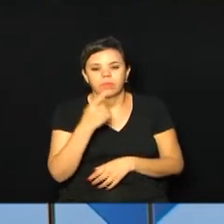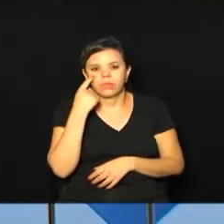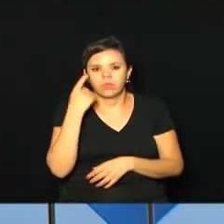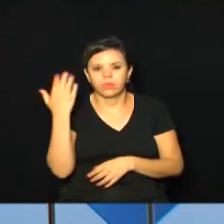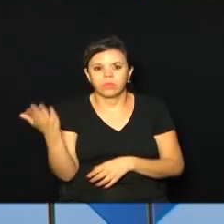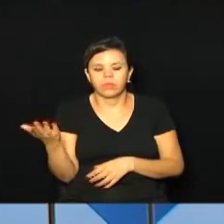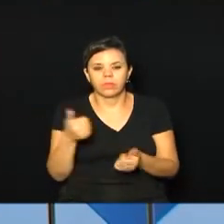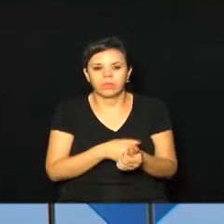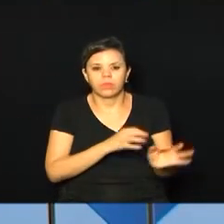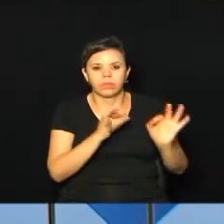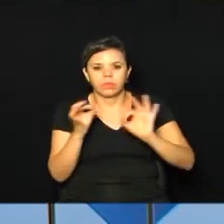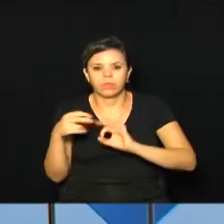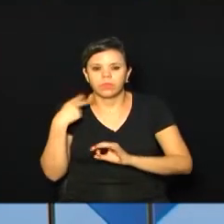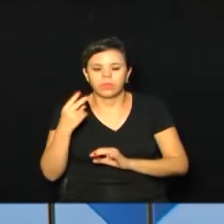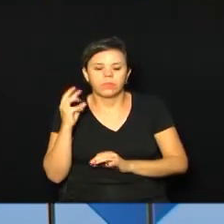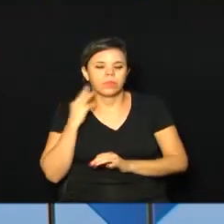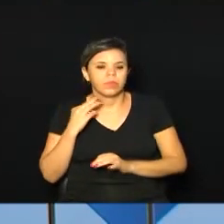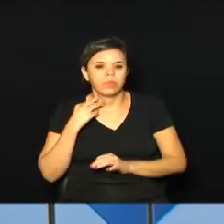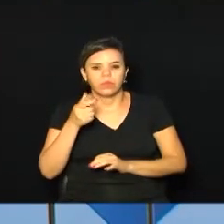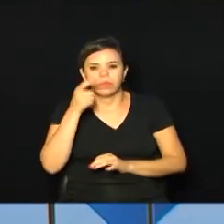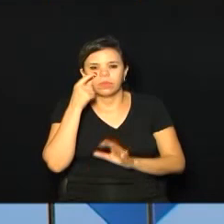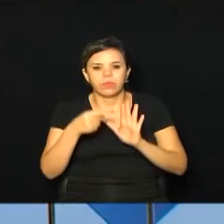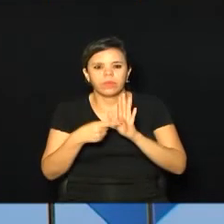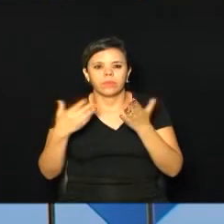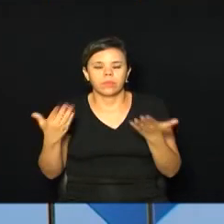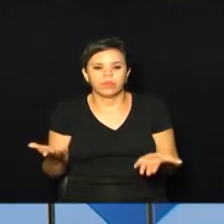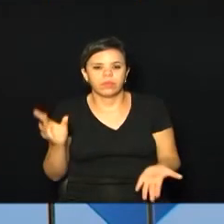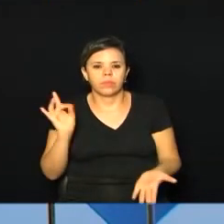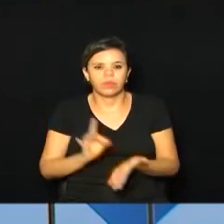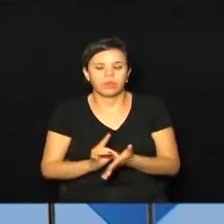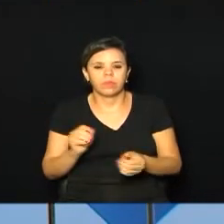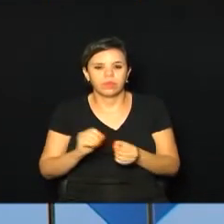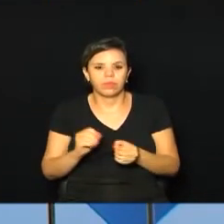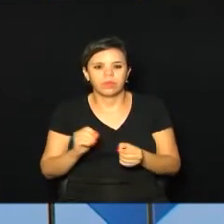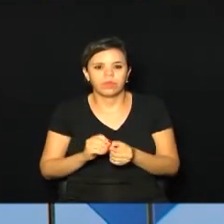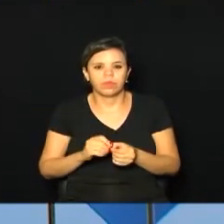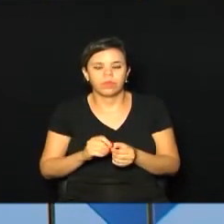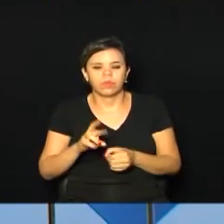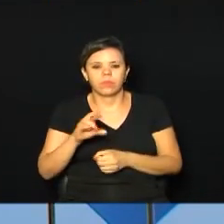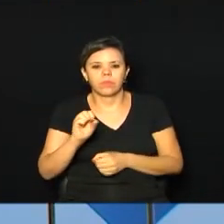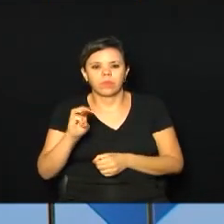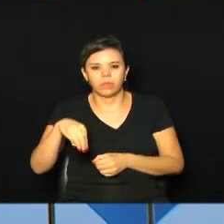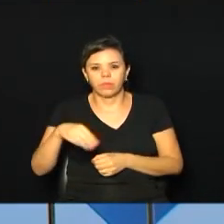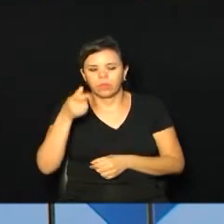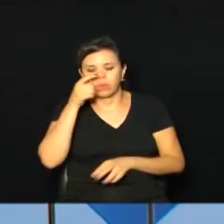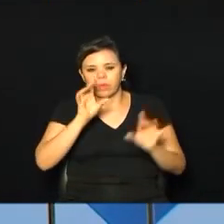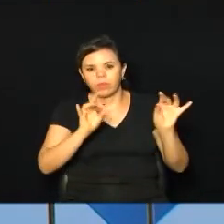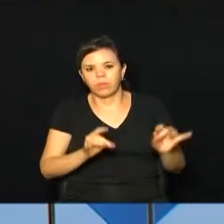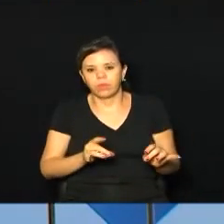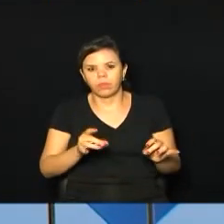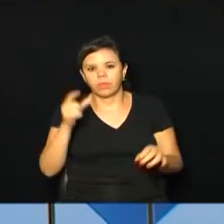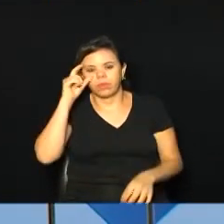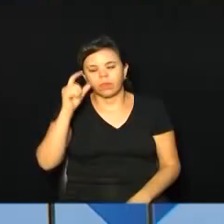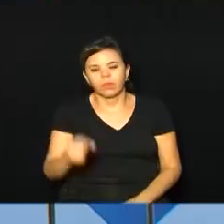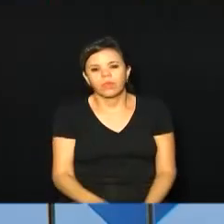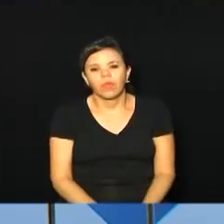Grande acompanhar o vereador Cecílio Santos e mostrar um ofício que ele fez para o Jardim Rossim. Confira os detalhes com Michel